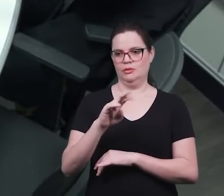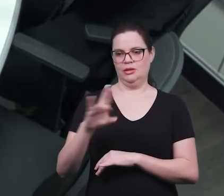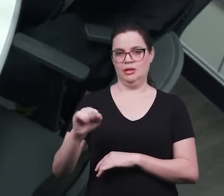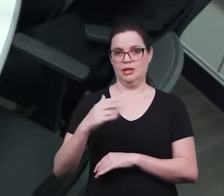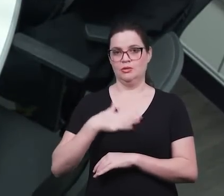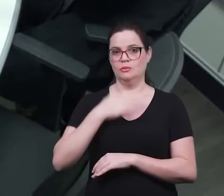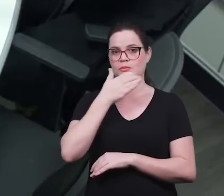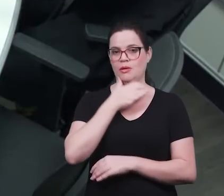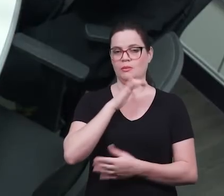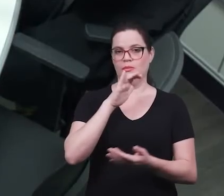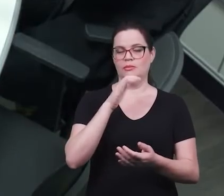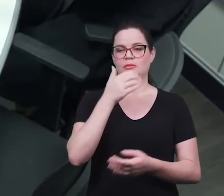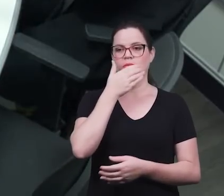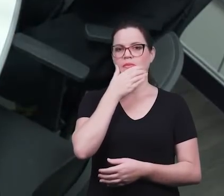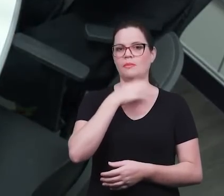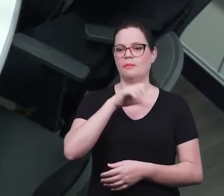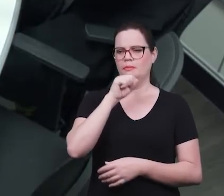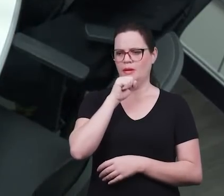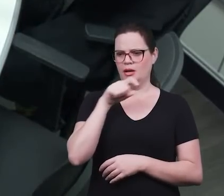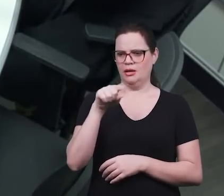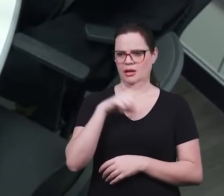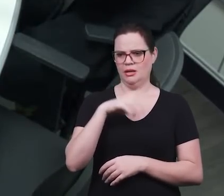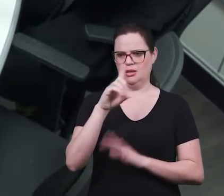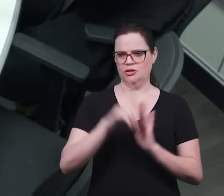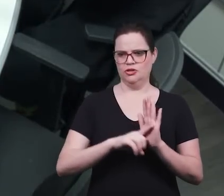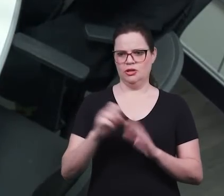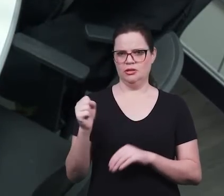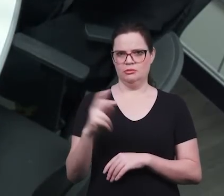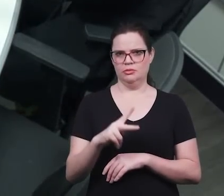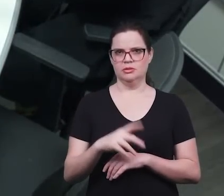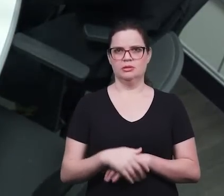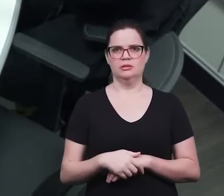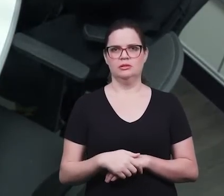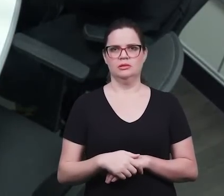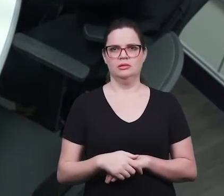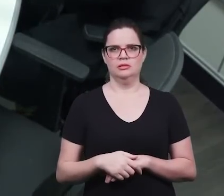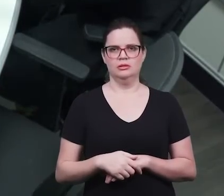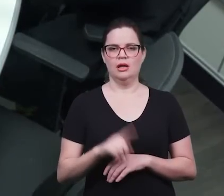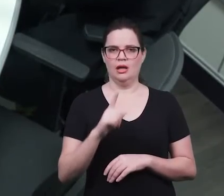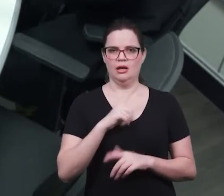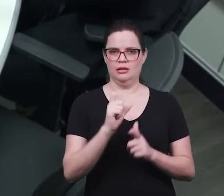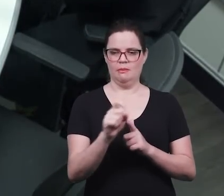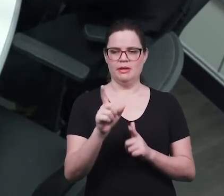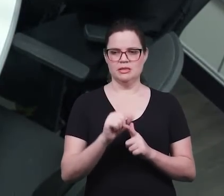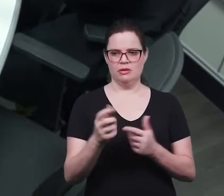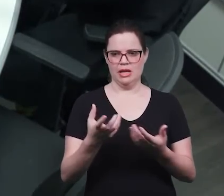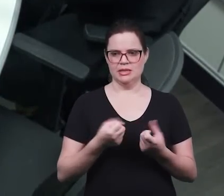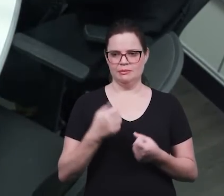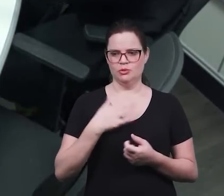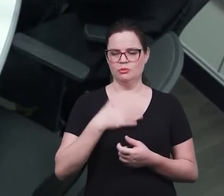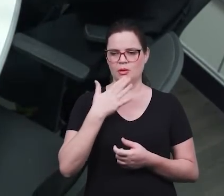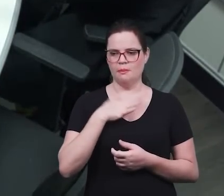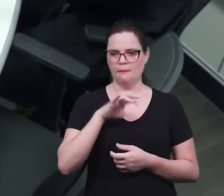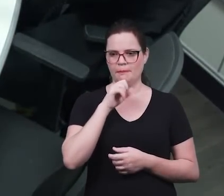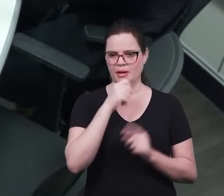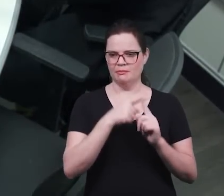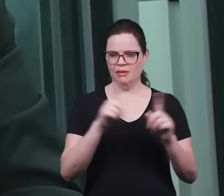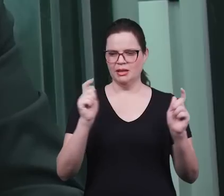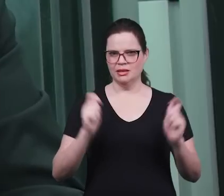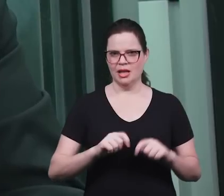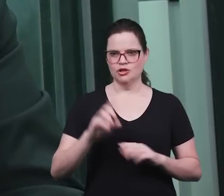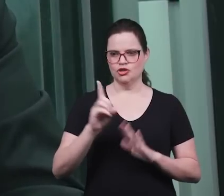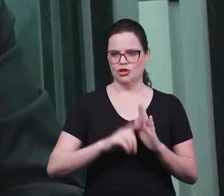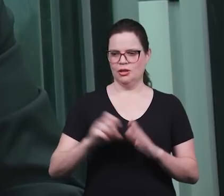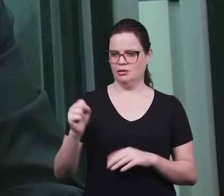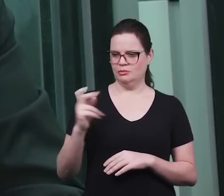meu pai. Ela tem direito à aposentadoria? Ela tem direito à aposentadoria. Existem algumas regras de transição que